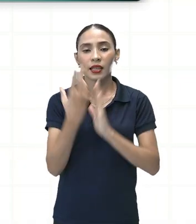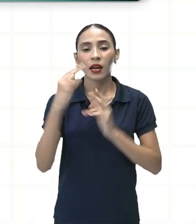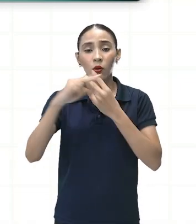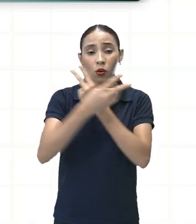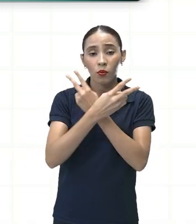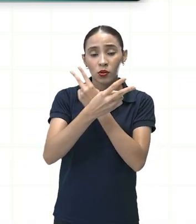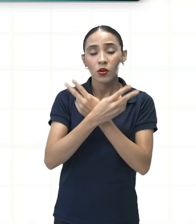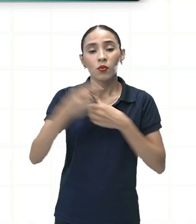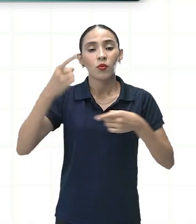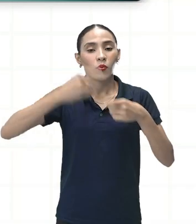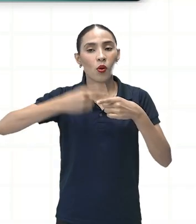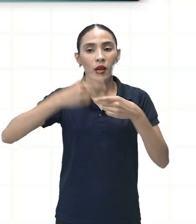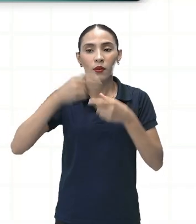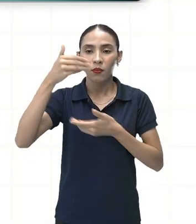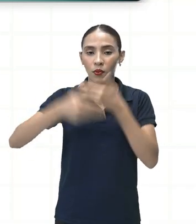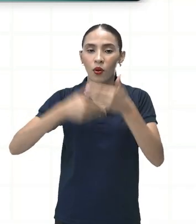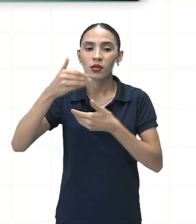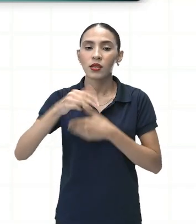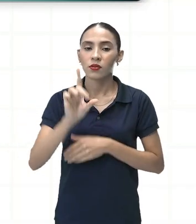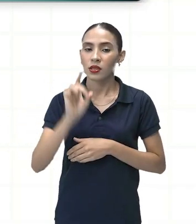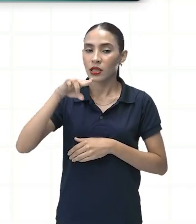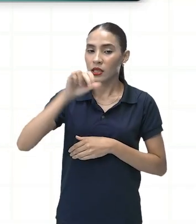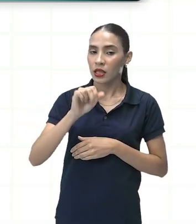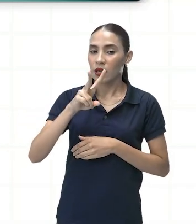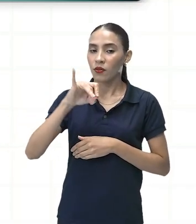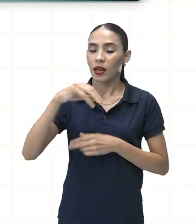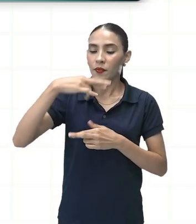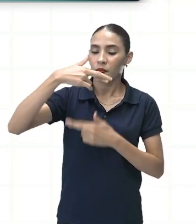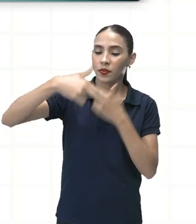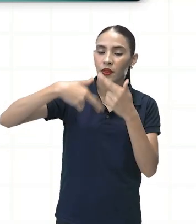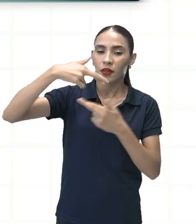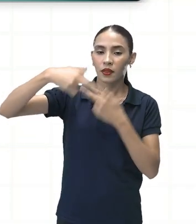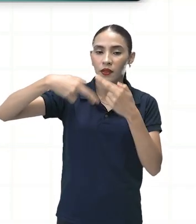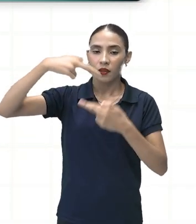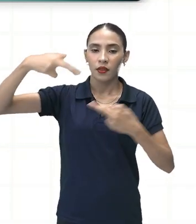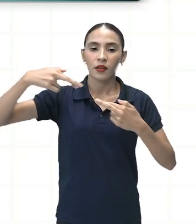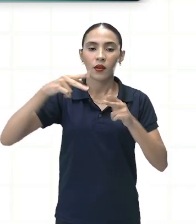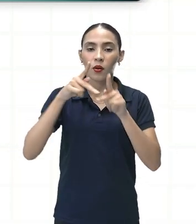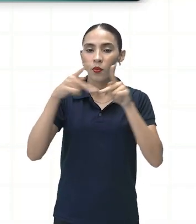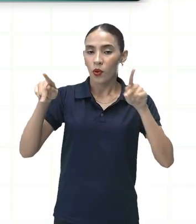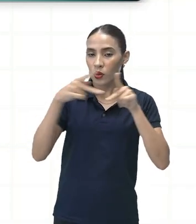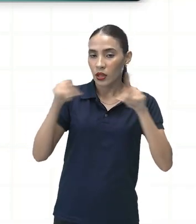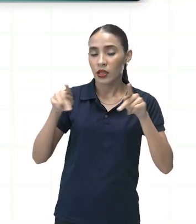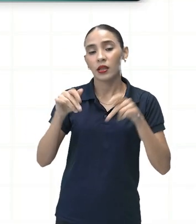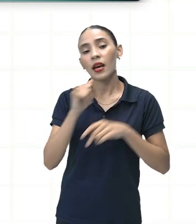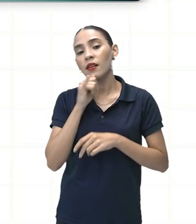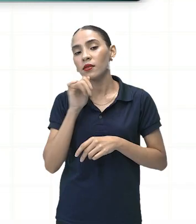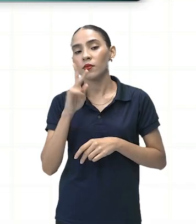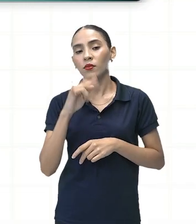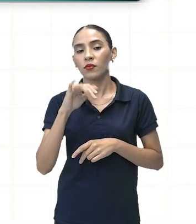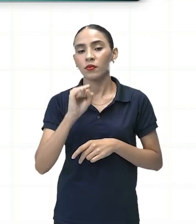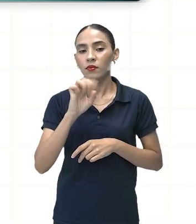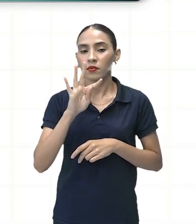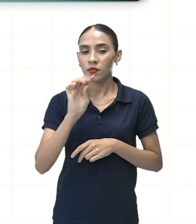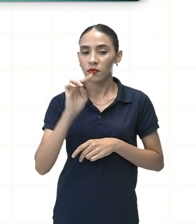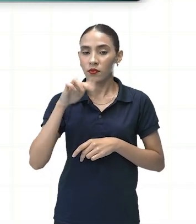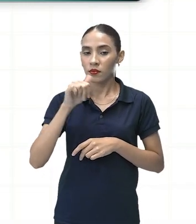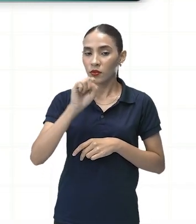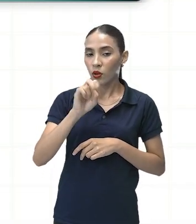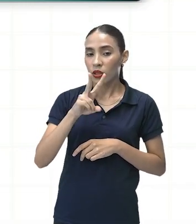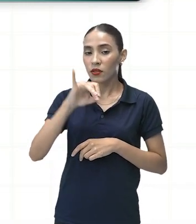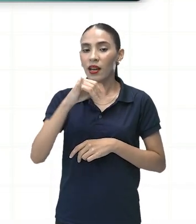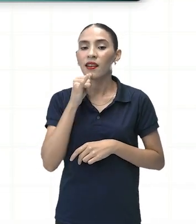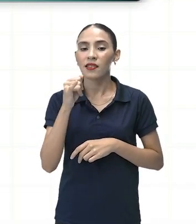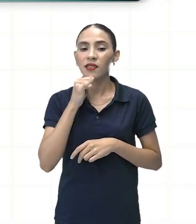de DNA para formar o cromossomo? Porque durante esse processo, o DNA vai se enrolando nas proteínas, no caso